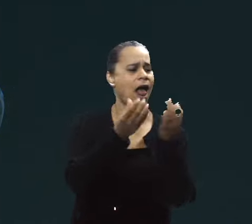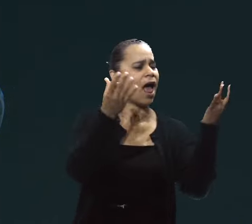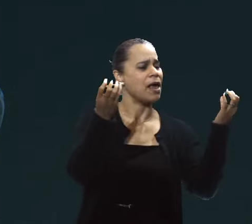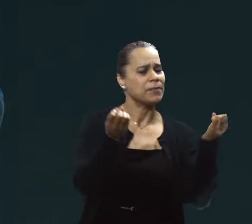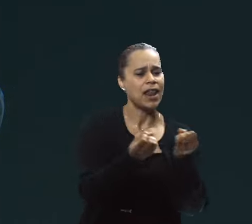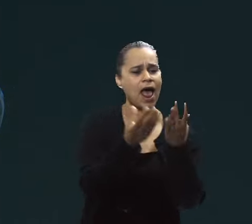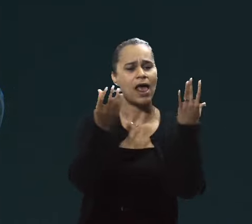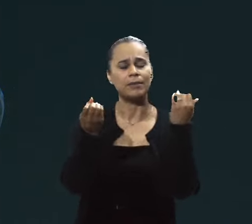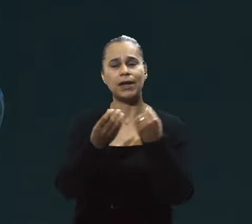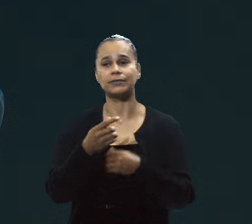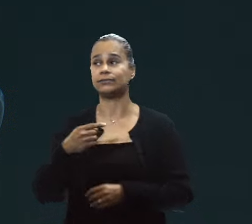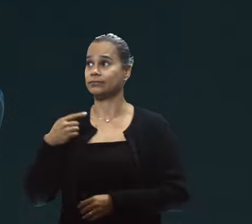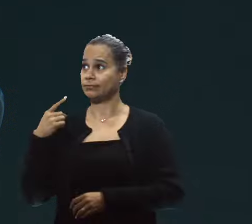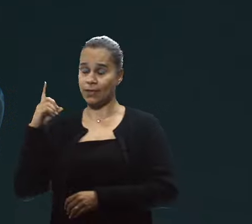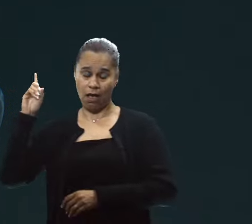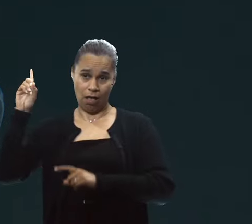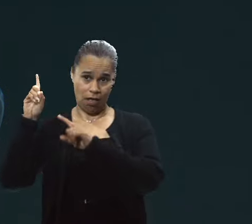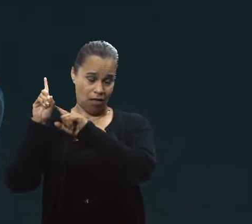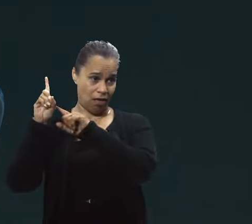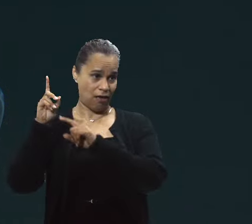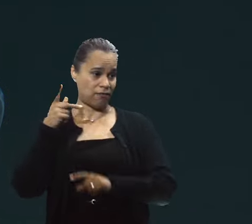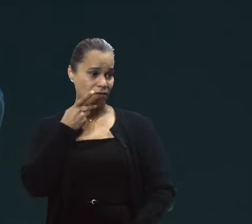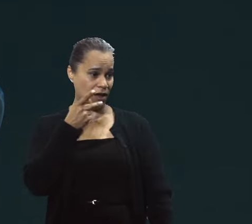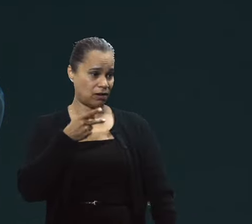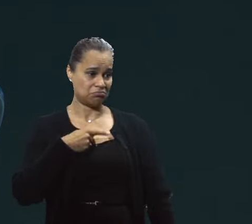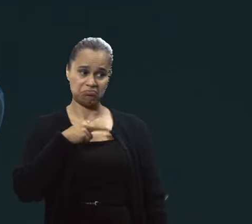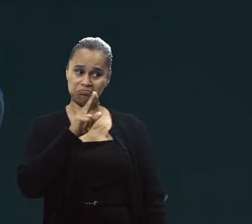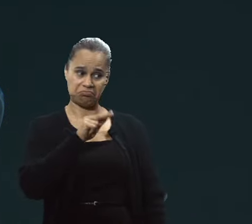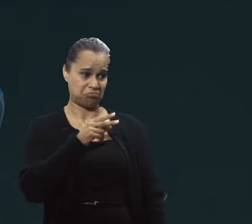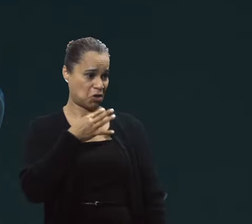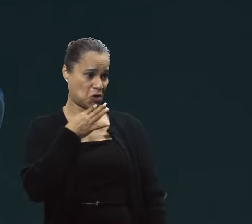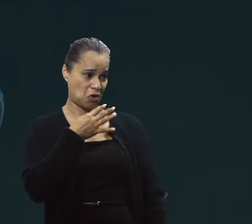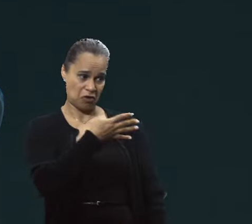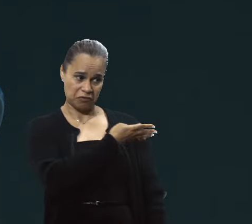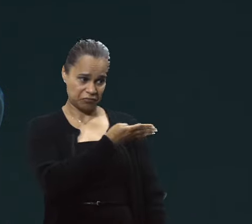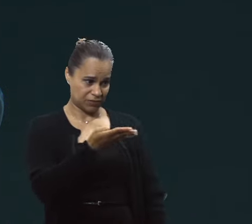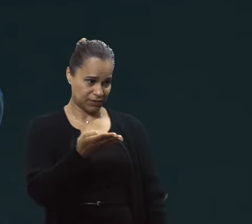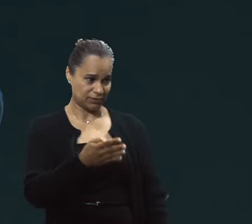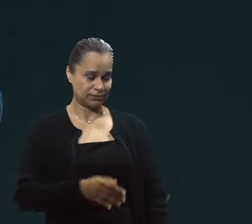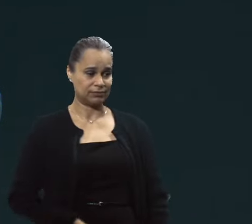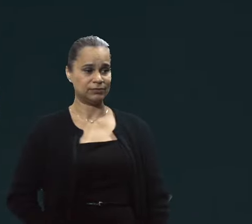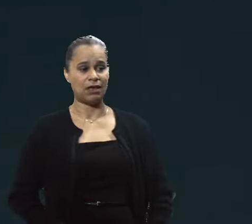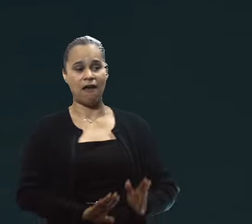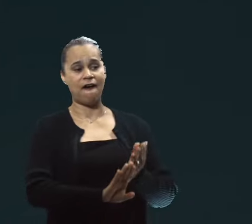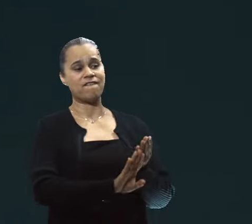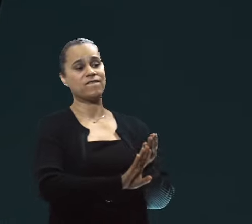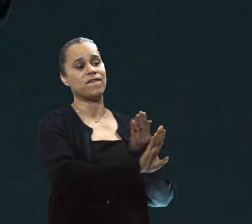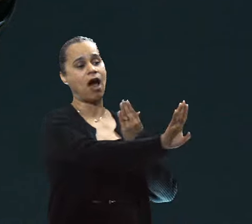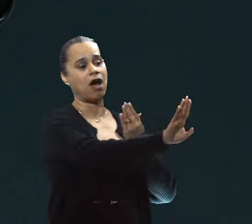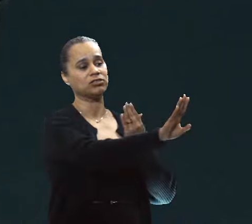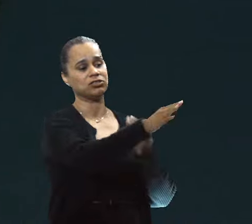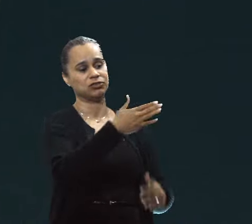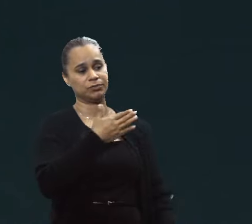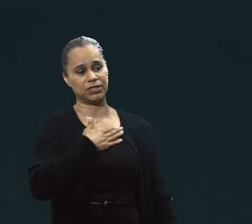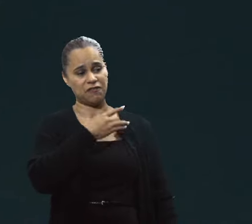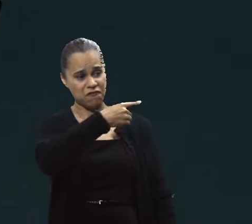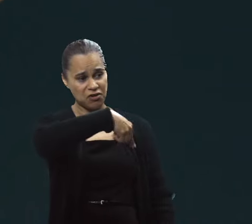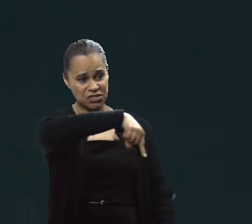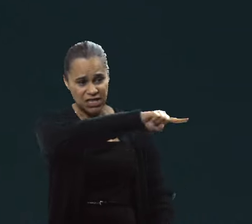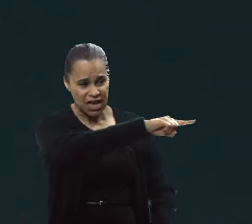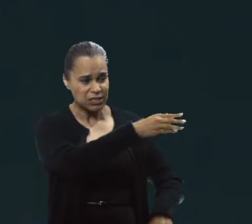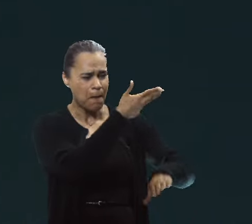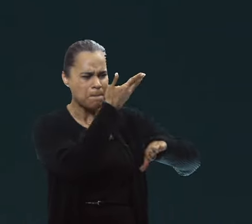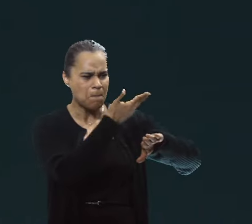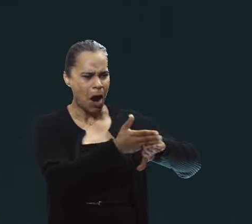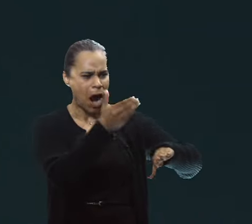claramente: nunca os conheci. Afastem-se de mim, vocês que